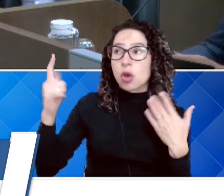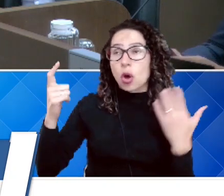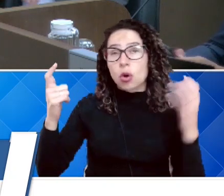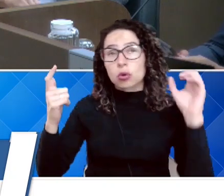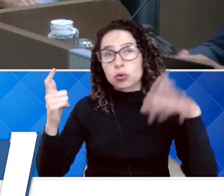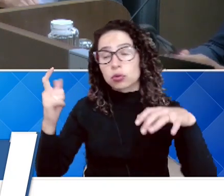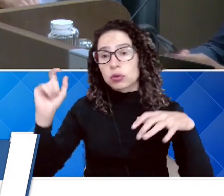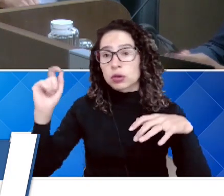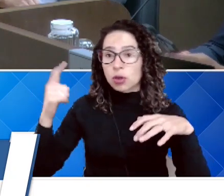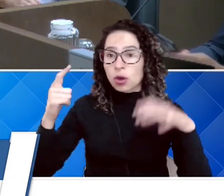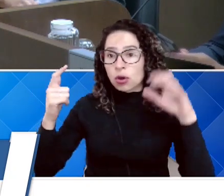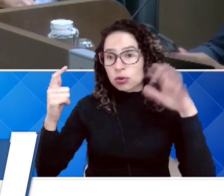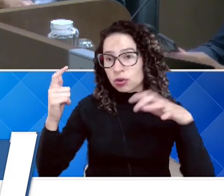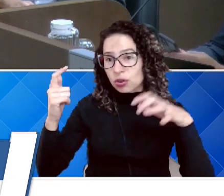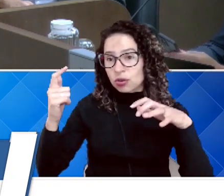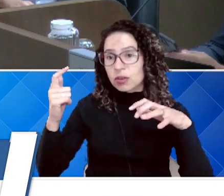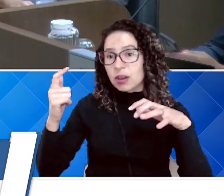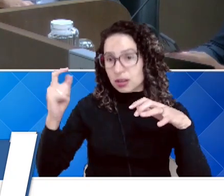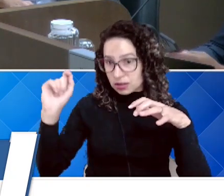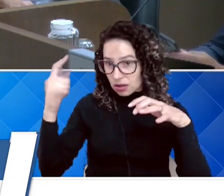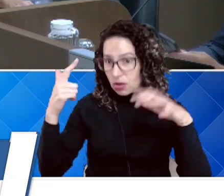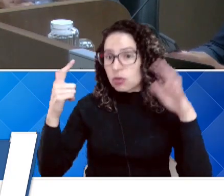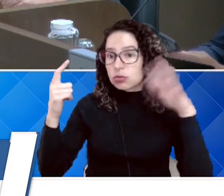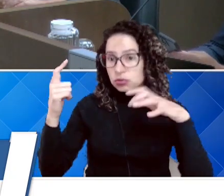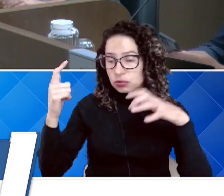é casamento de viúva, mas é sol e chuva.